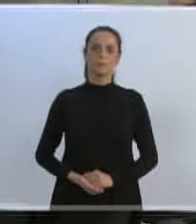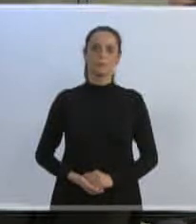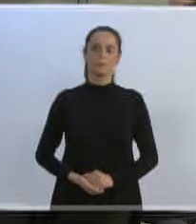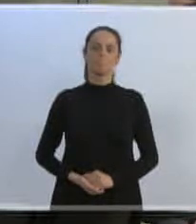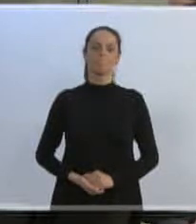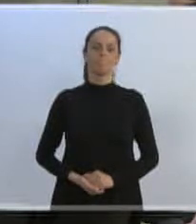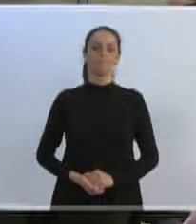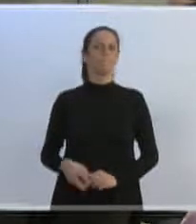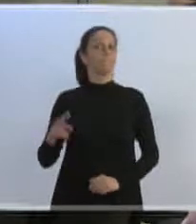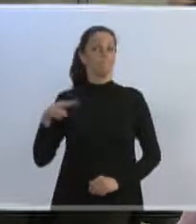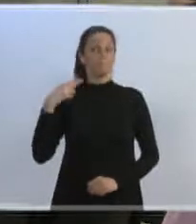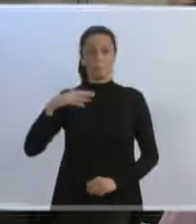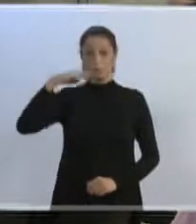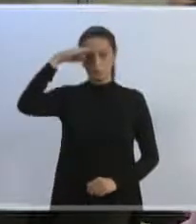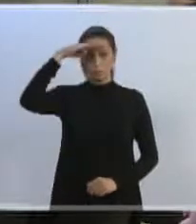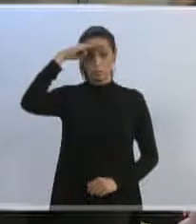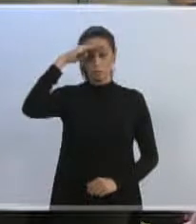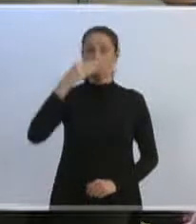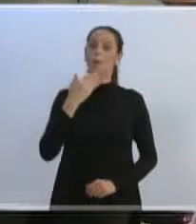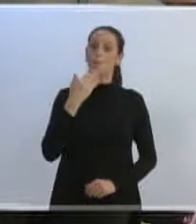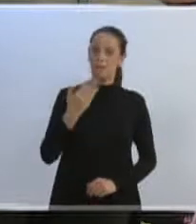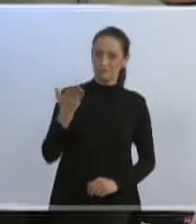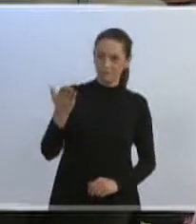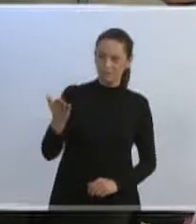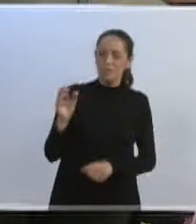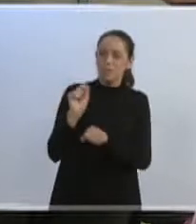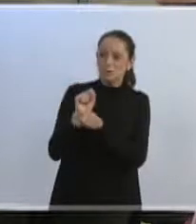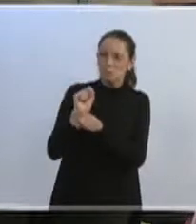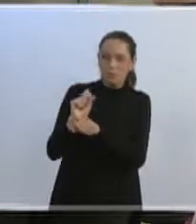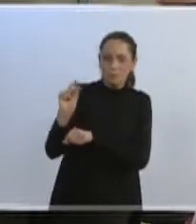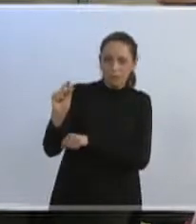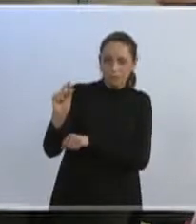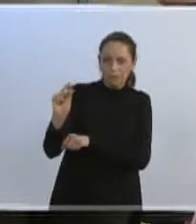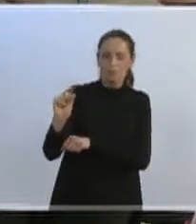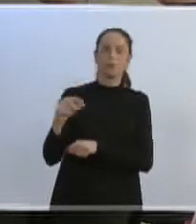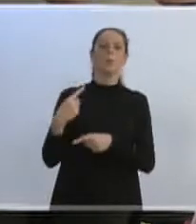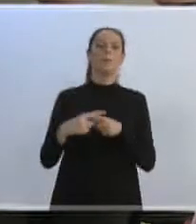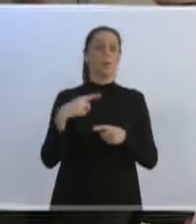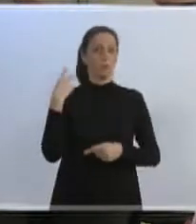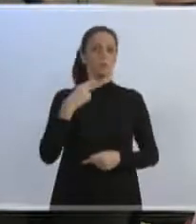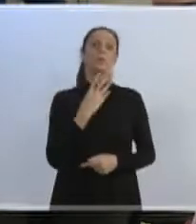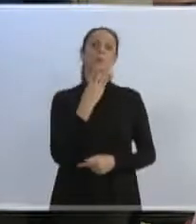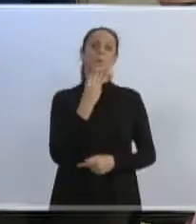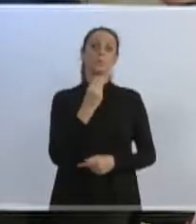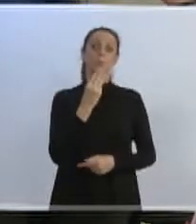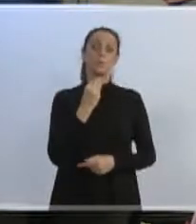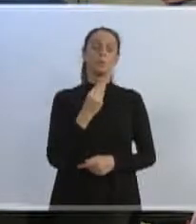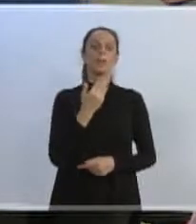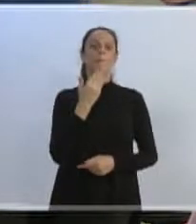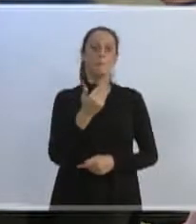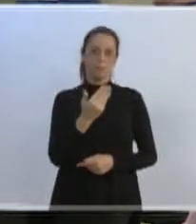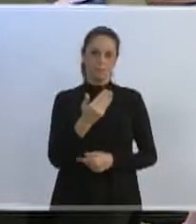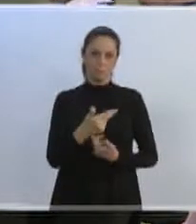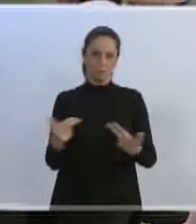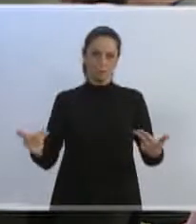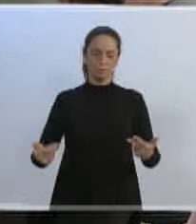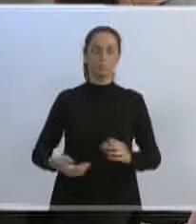Vereador Jovino, eu peço Vossa Excelência só um minuto que o vereador Bruno Cunha quer entrar pela ordem.